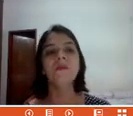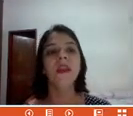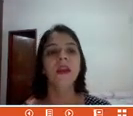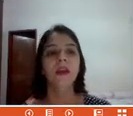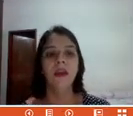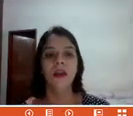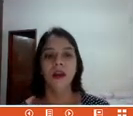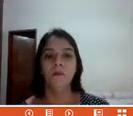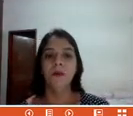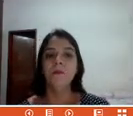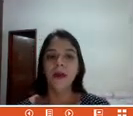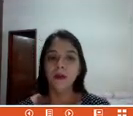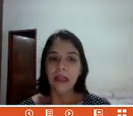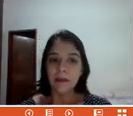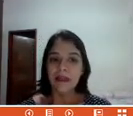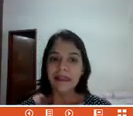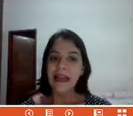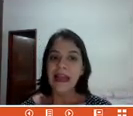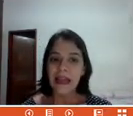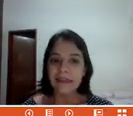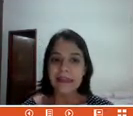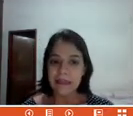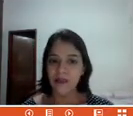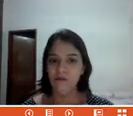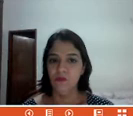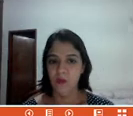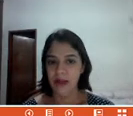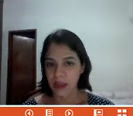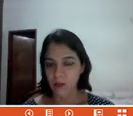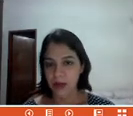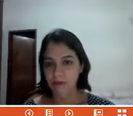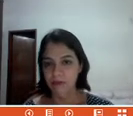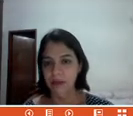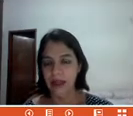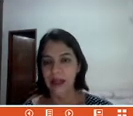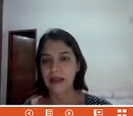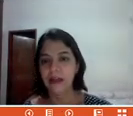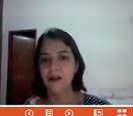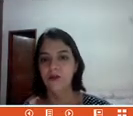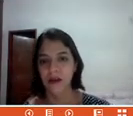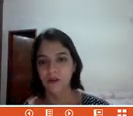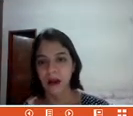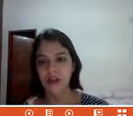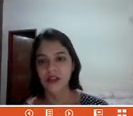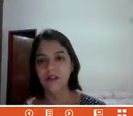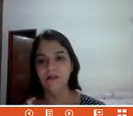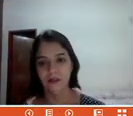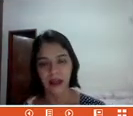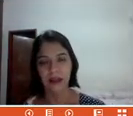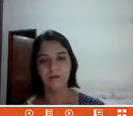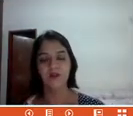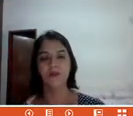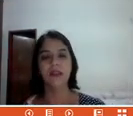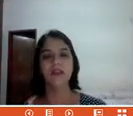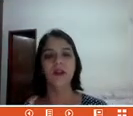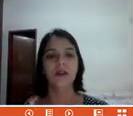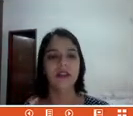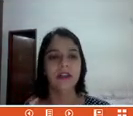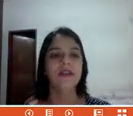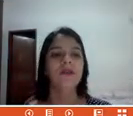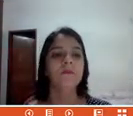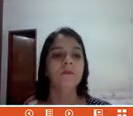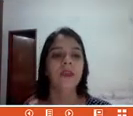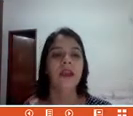seguida. Primeiro, Libras, ela é sim uma língua, tá? E não uma linguagem. Falaremos sobre isso